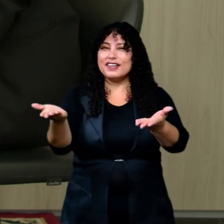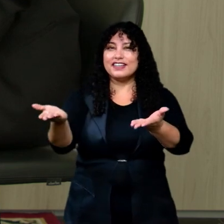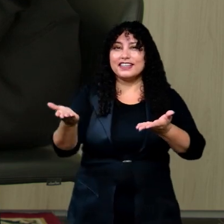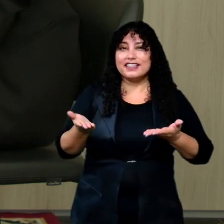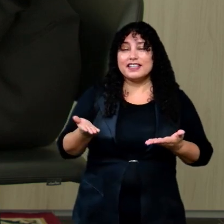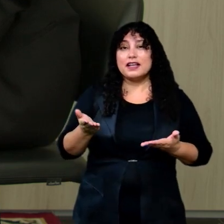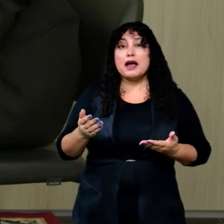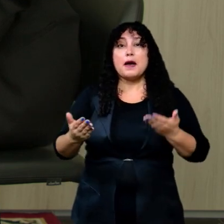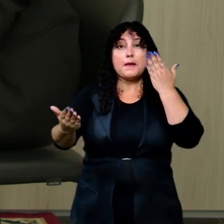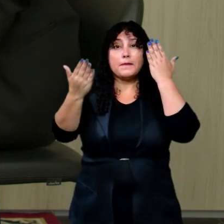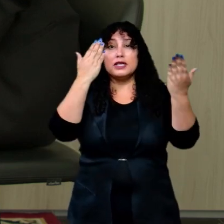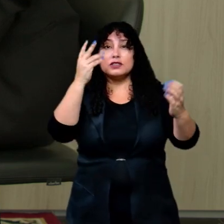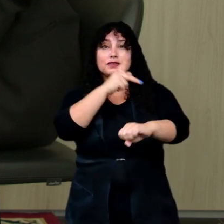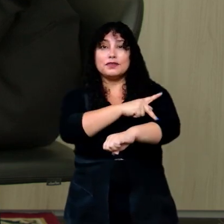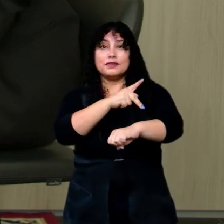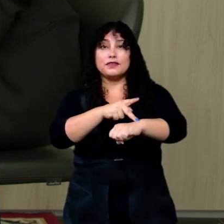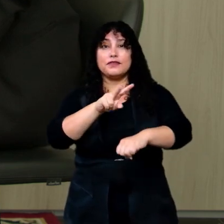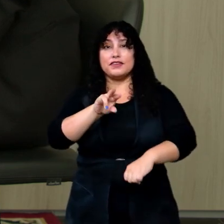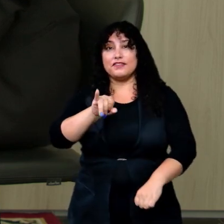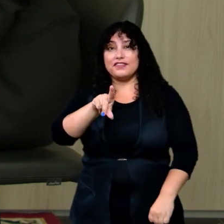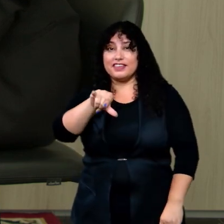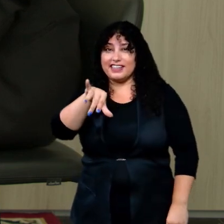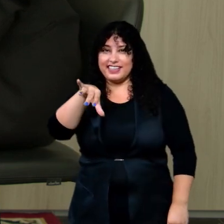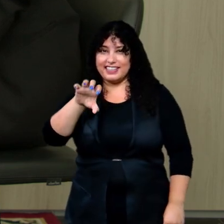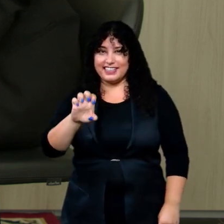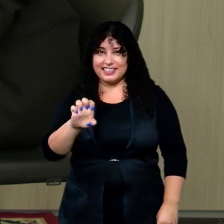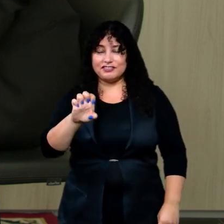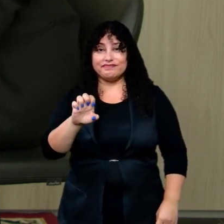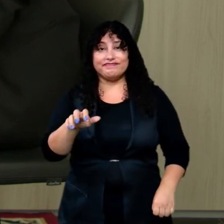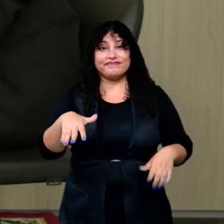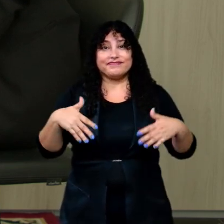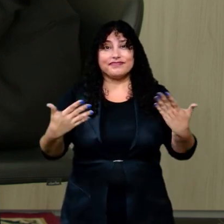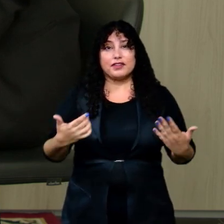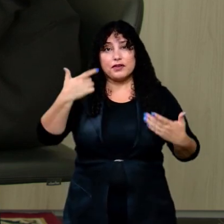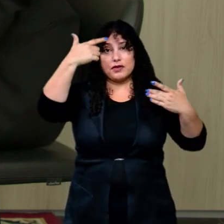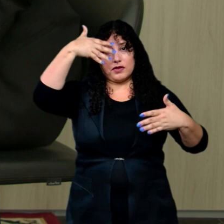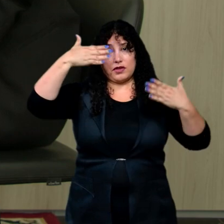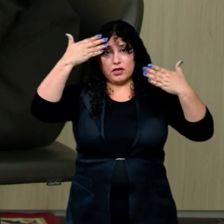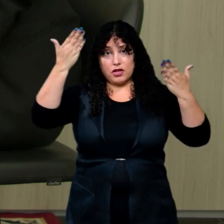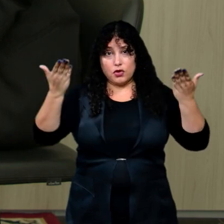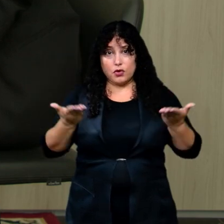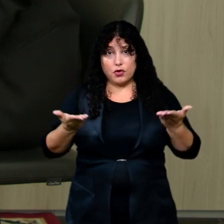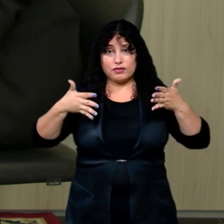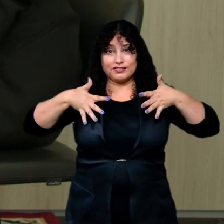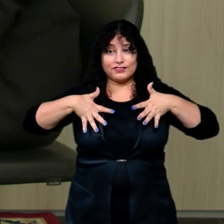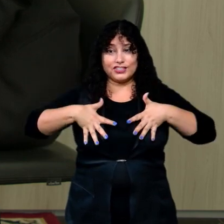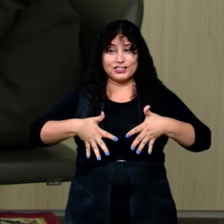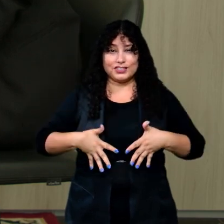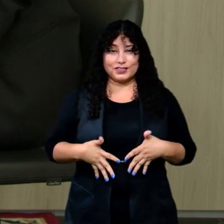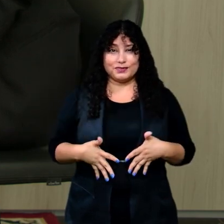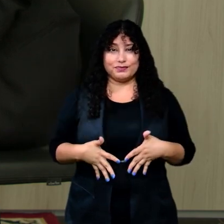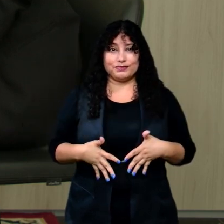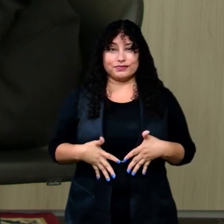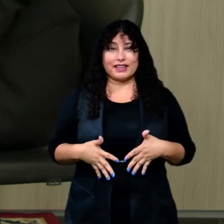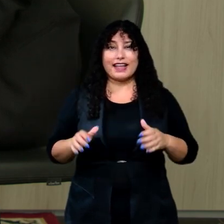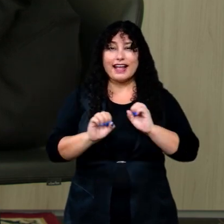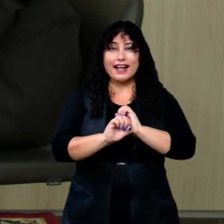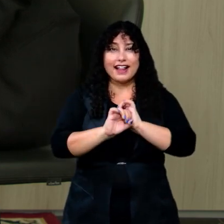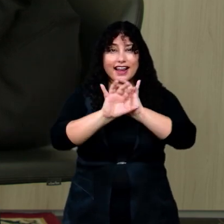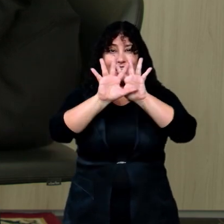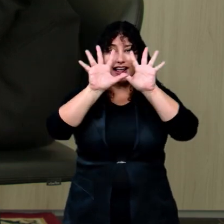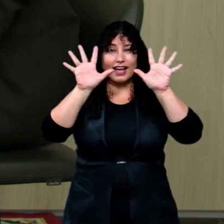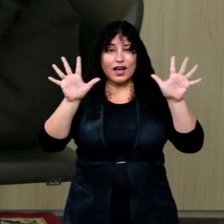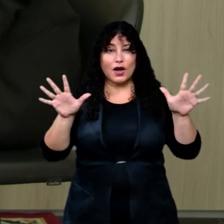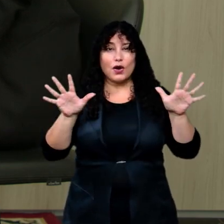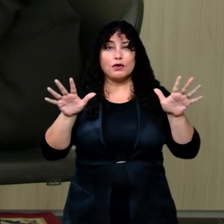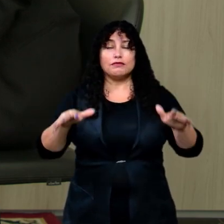a psicopedagoga Viviane Guimarães. Bom, eu estou vestindo hoje uma blusa em tons claros, também